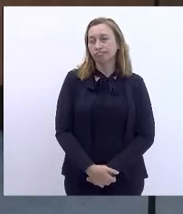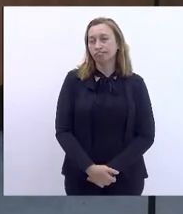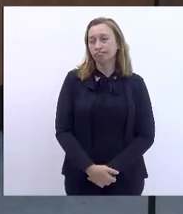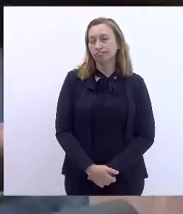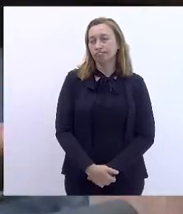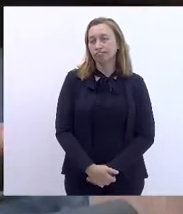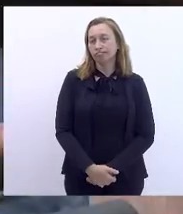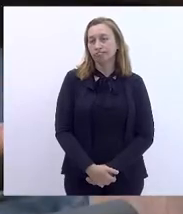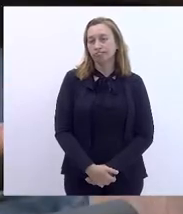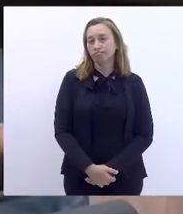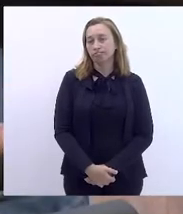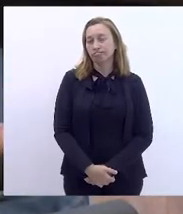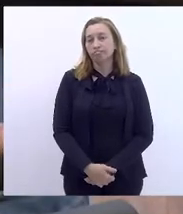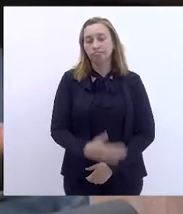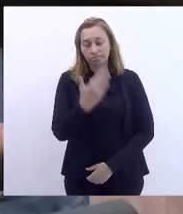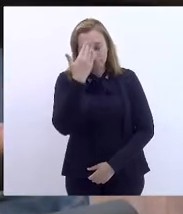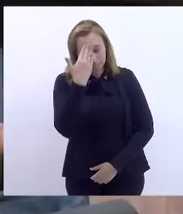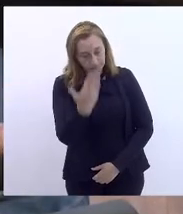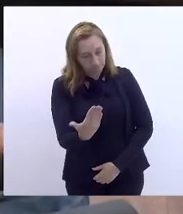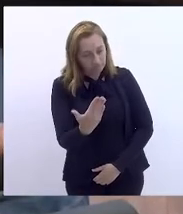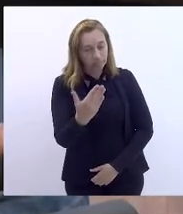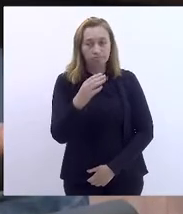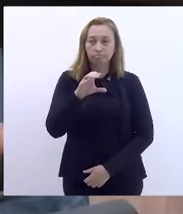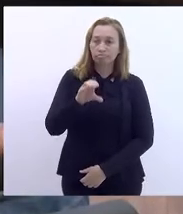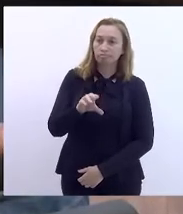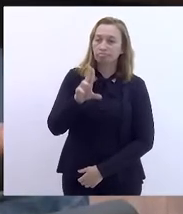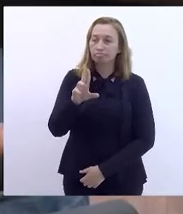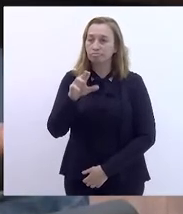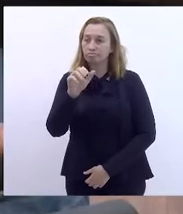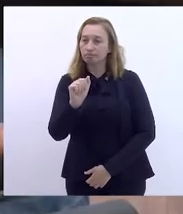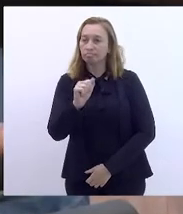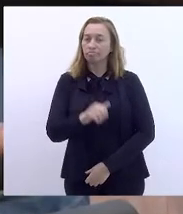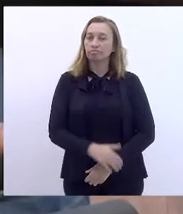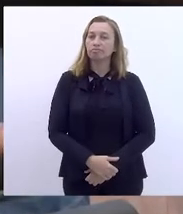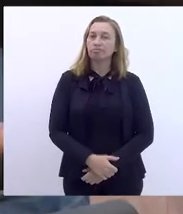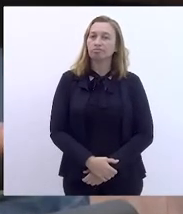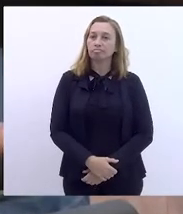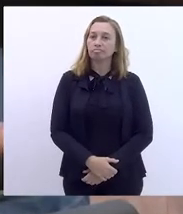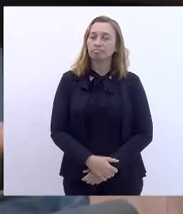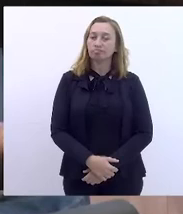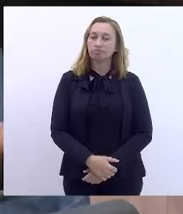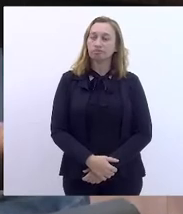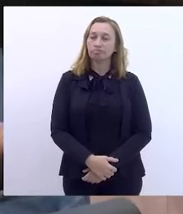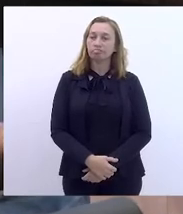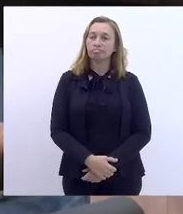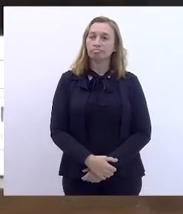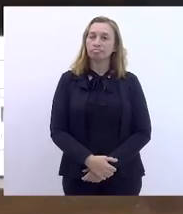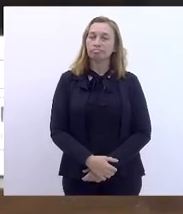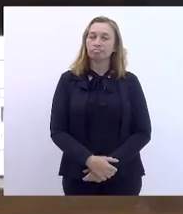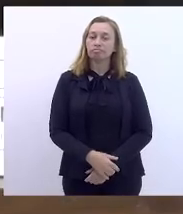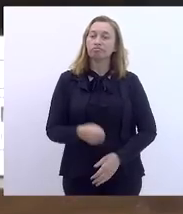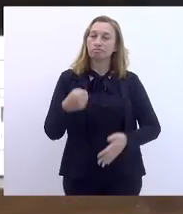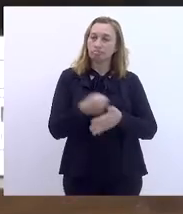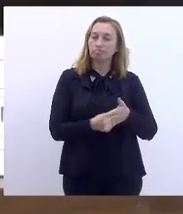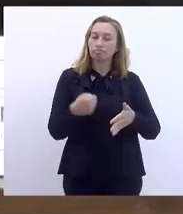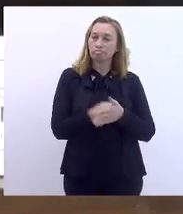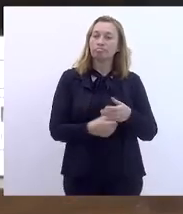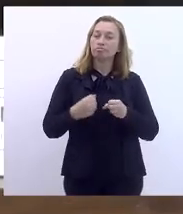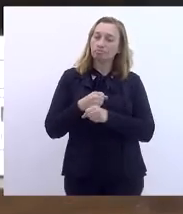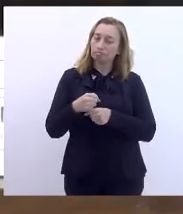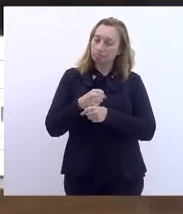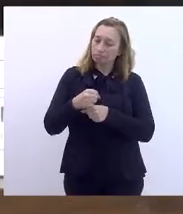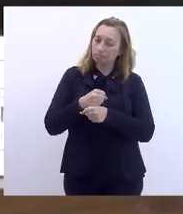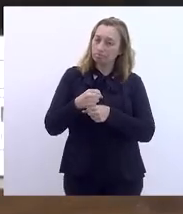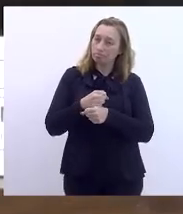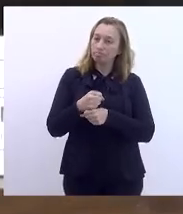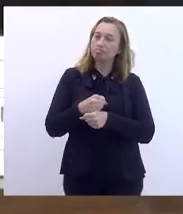e obrigado Cuca Luciano um grande guerreiro aí de muitos anos